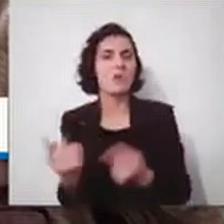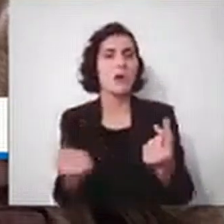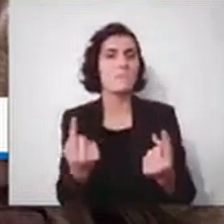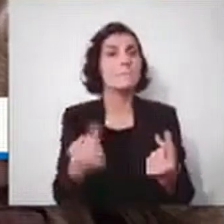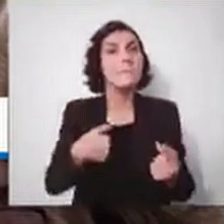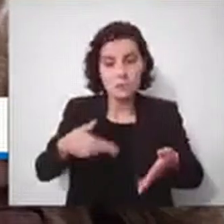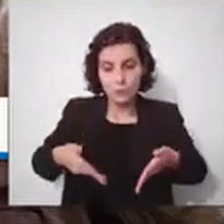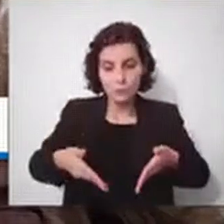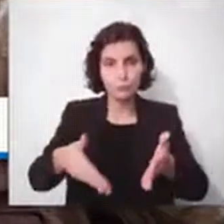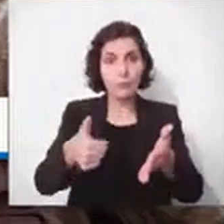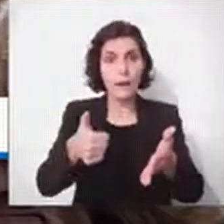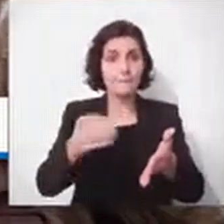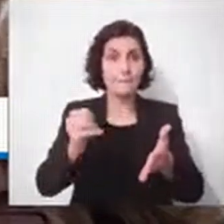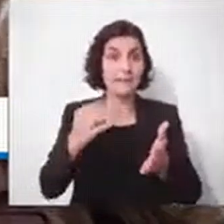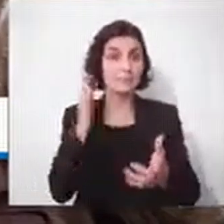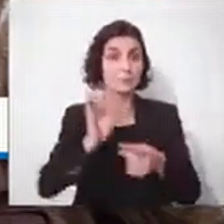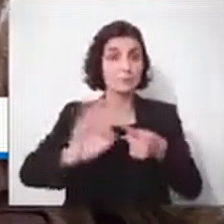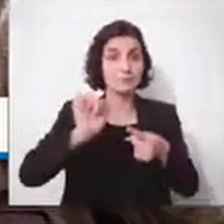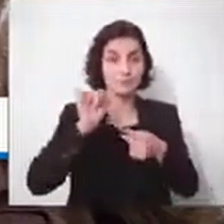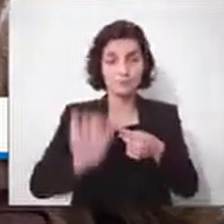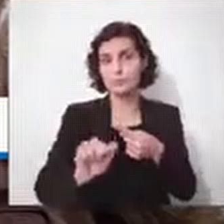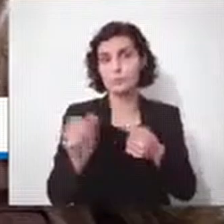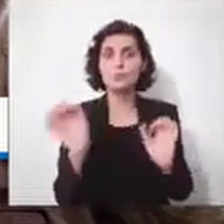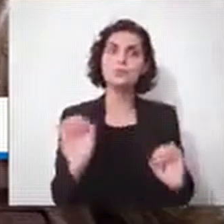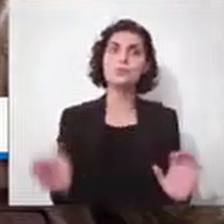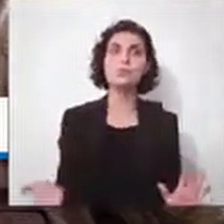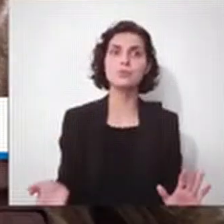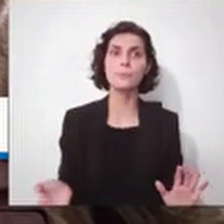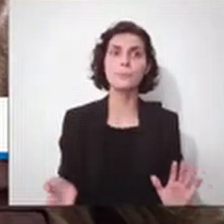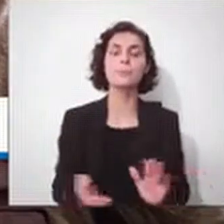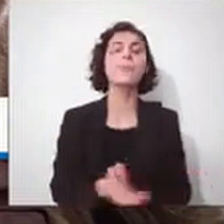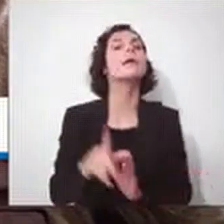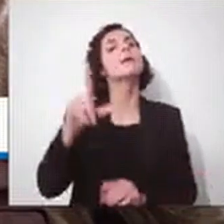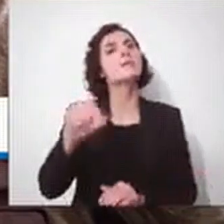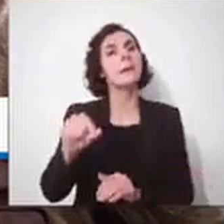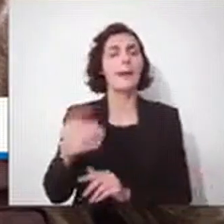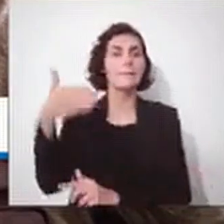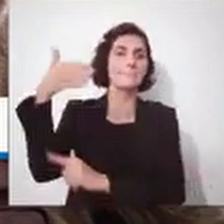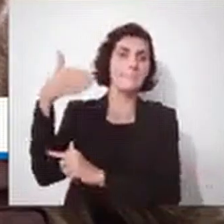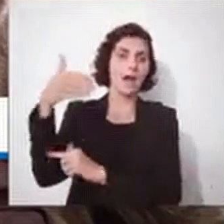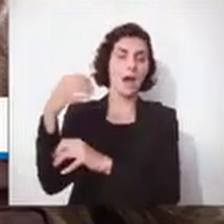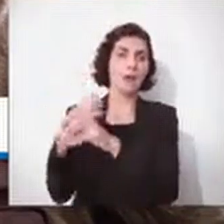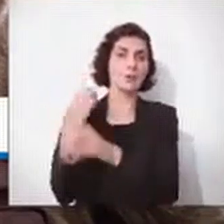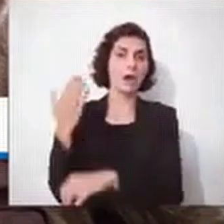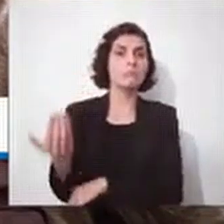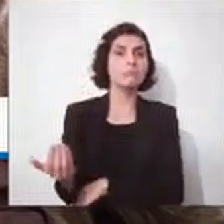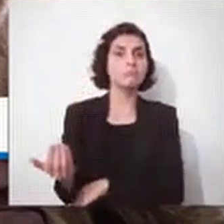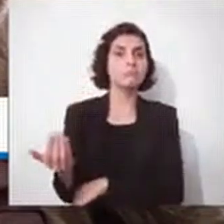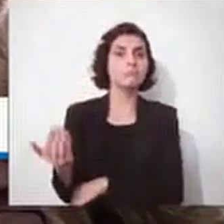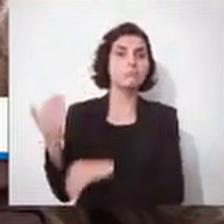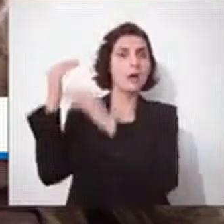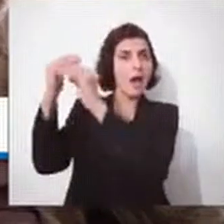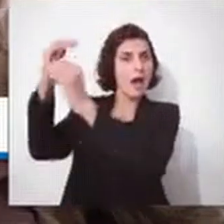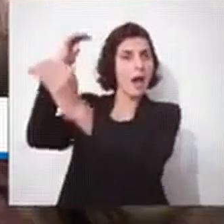muito necessária é criarmos abrigos nas nossas paragens de autocarros para as pessoas poderem se sentir confortáveis a